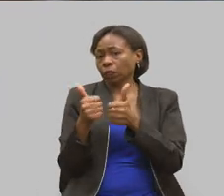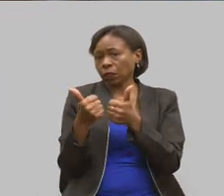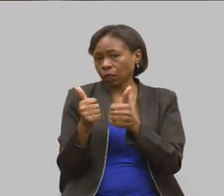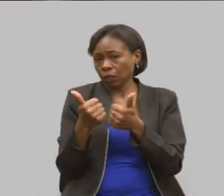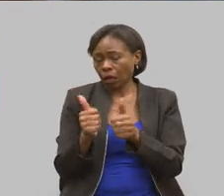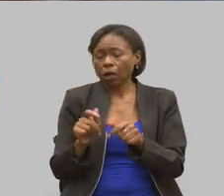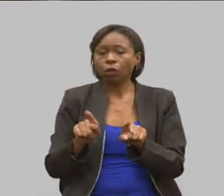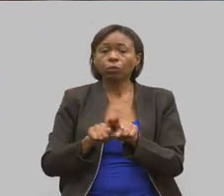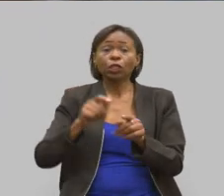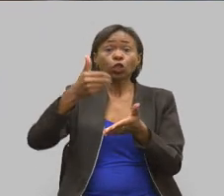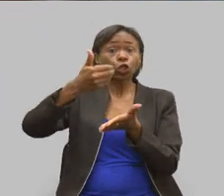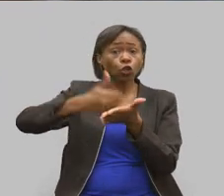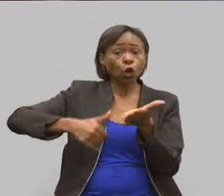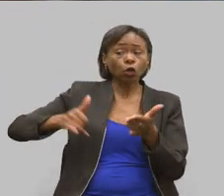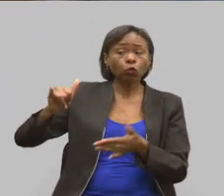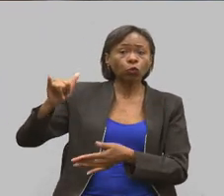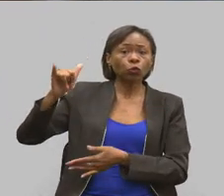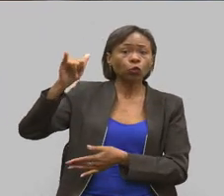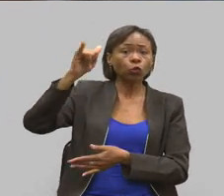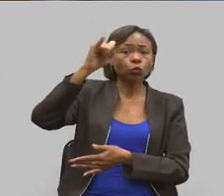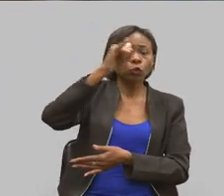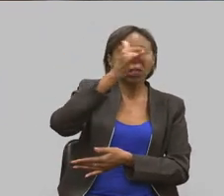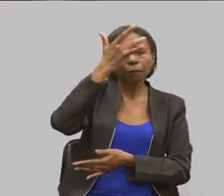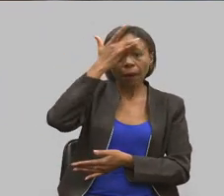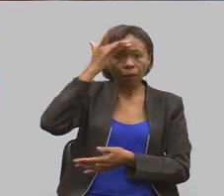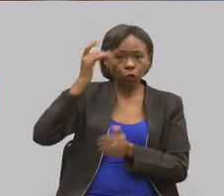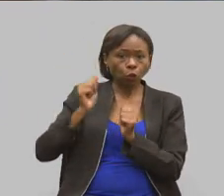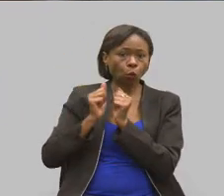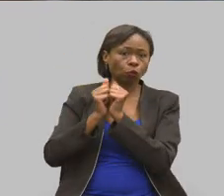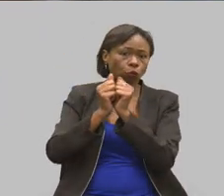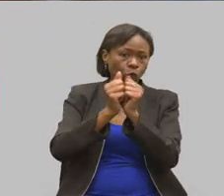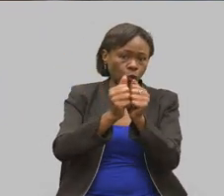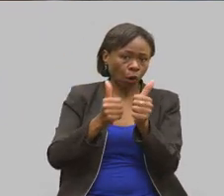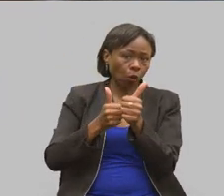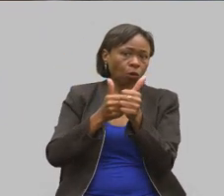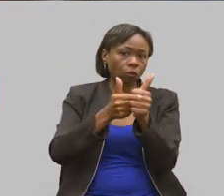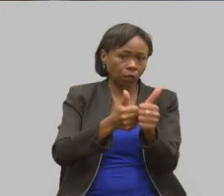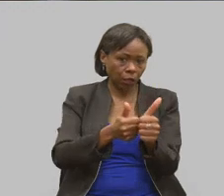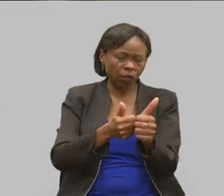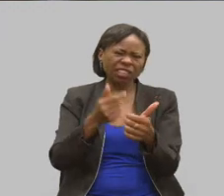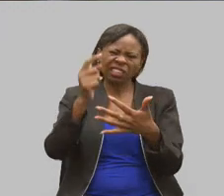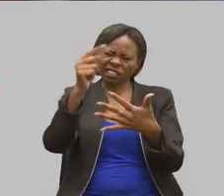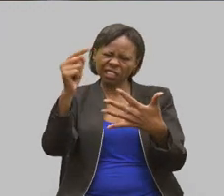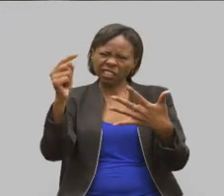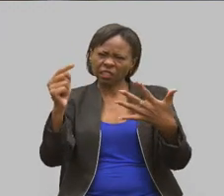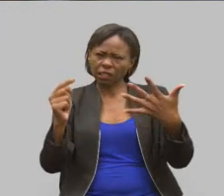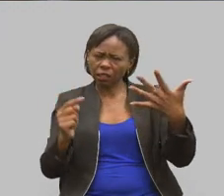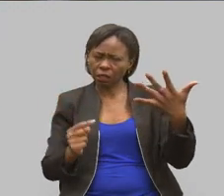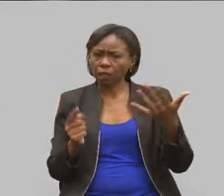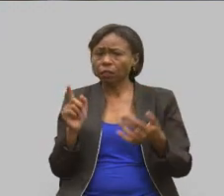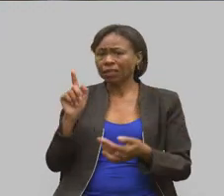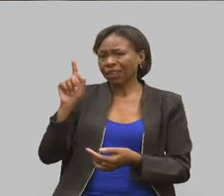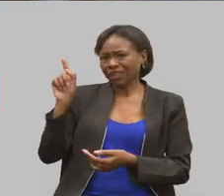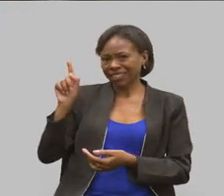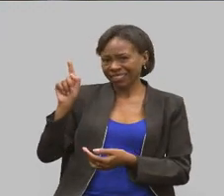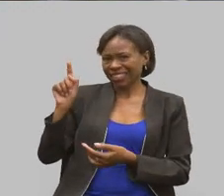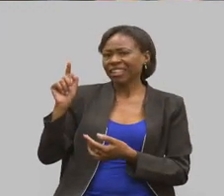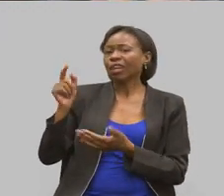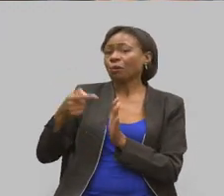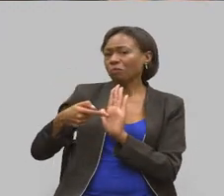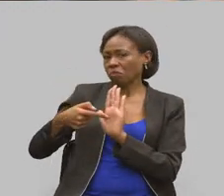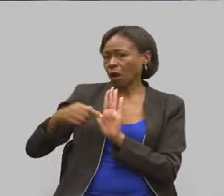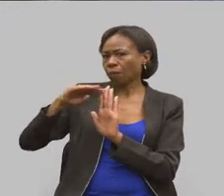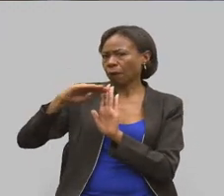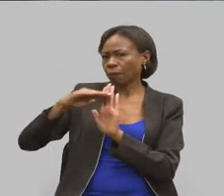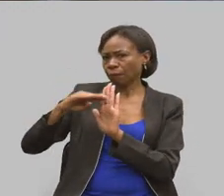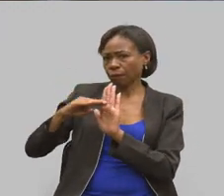aérea para acompanhante e entre outros então vocês essa apostilha estará aqui muitas vezes a mãe do